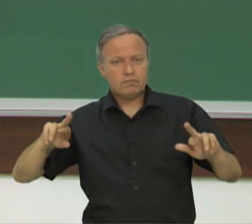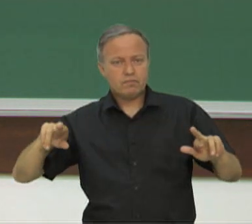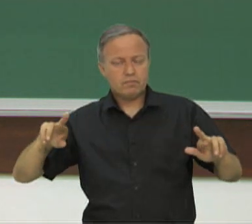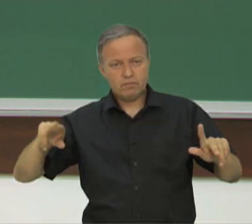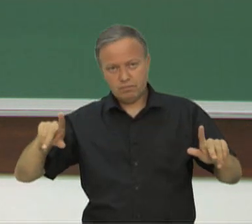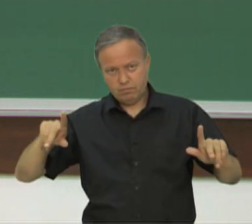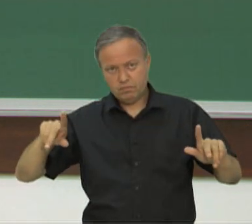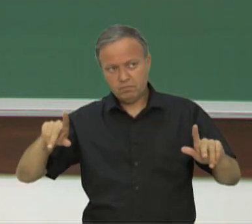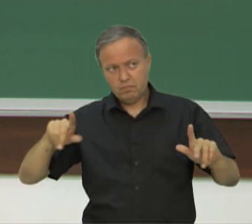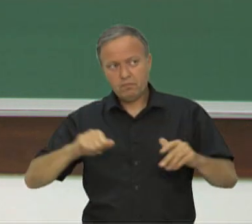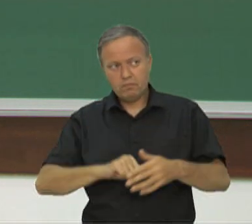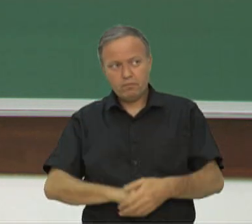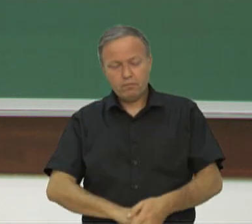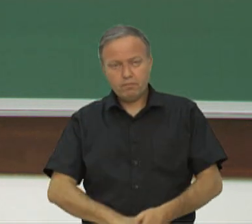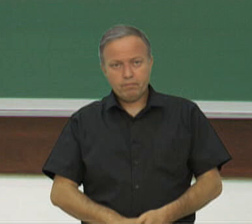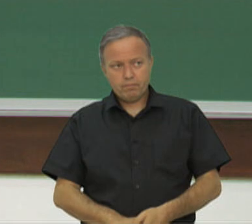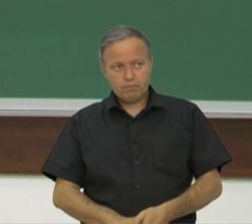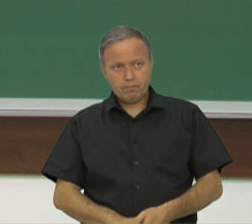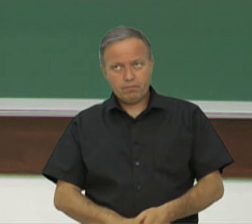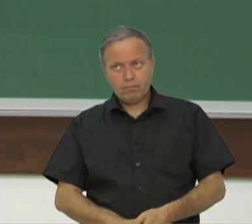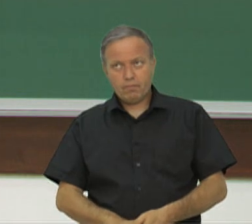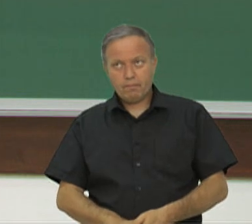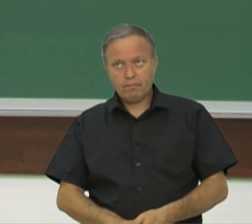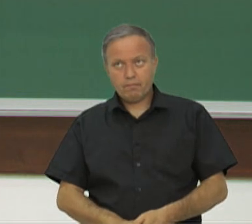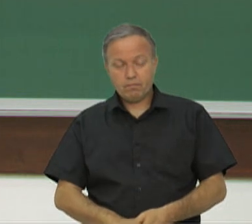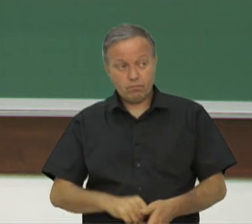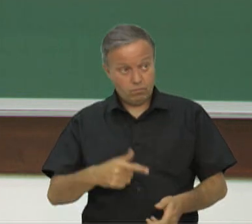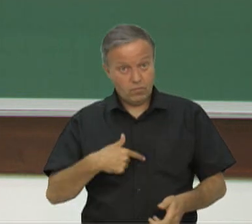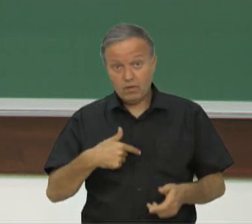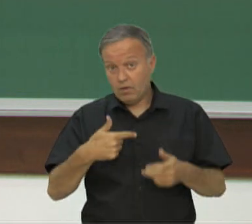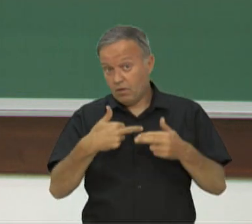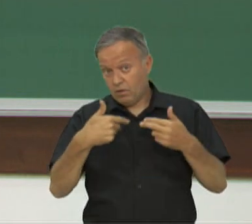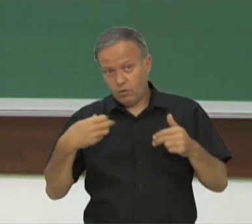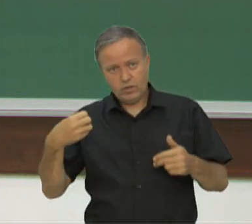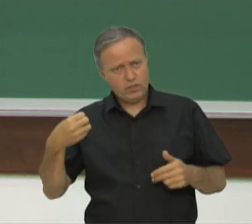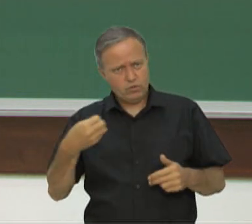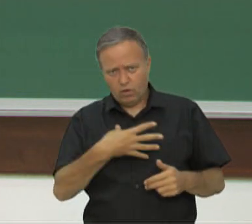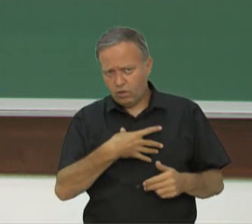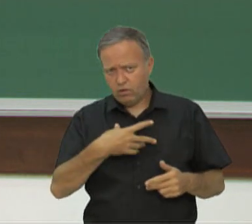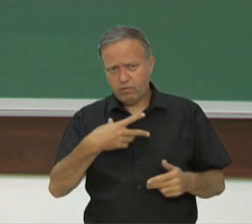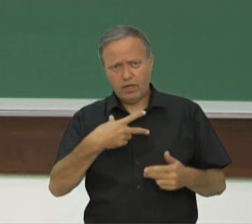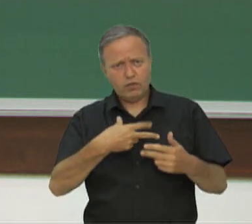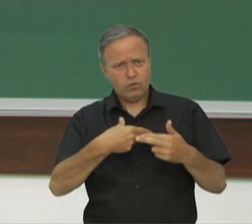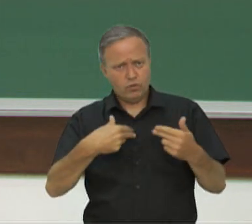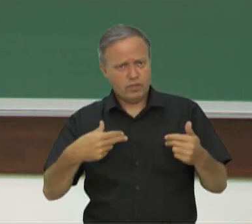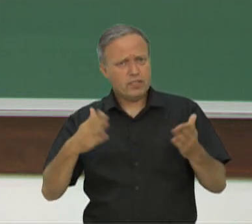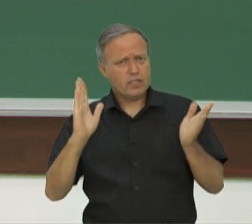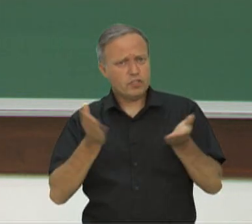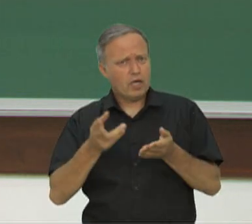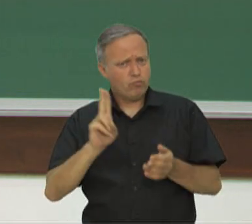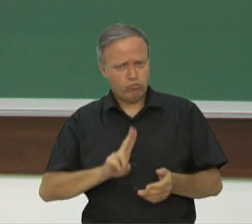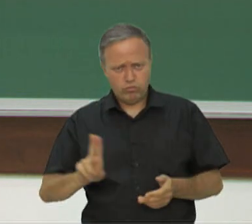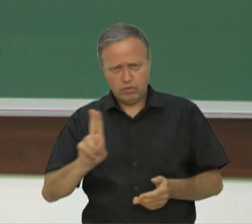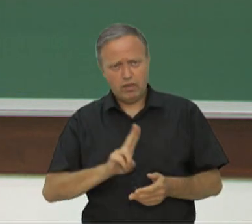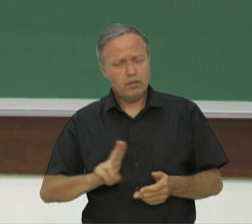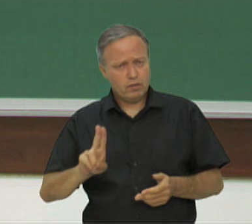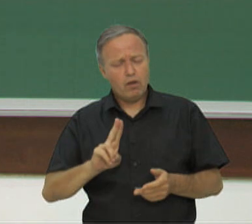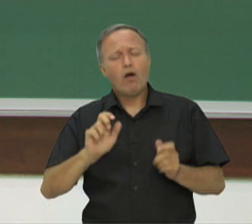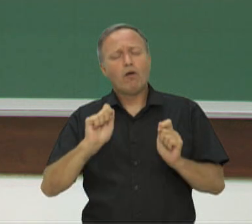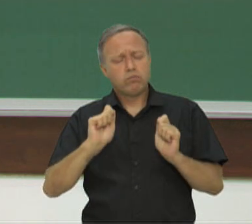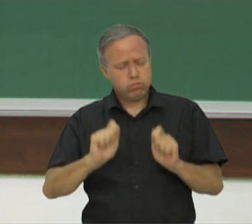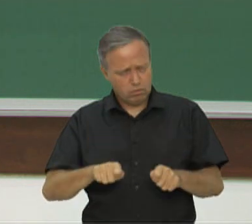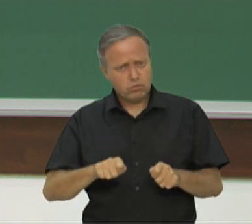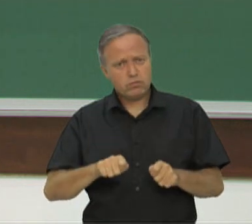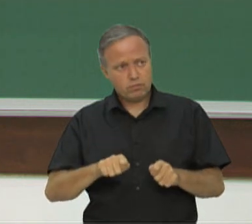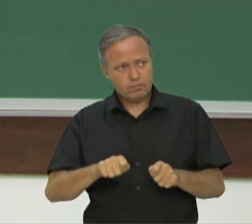Posso, né? Então, eu posso usar materiais novos, né? Criar coisas mirabolantes para instalar?